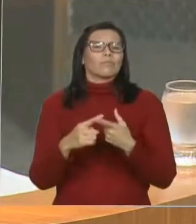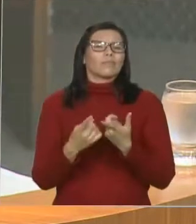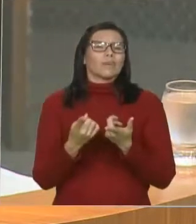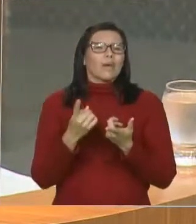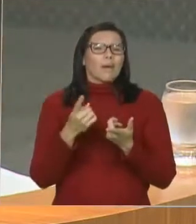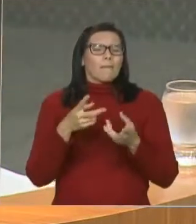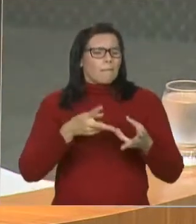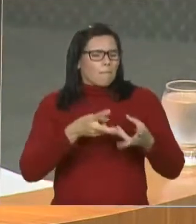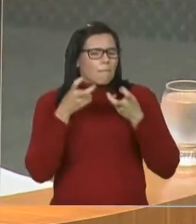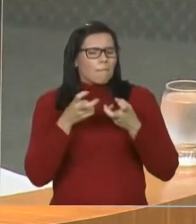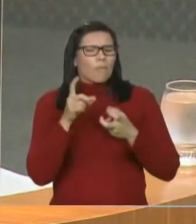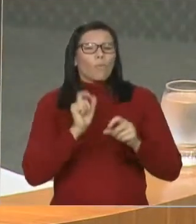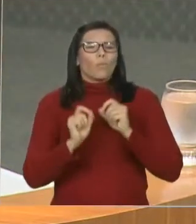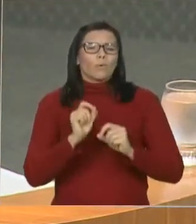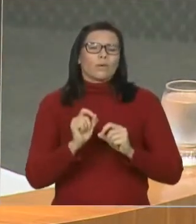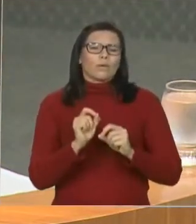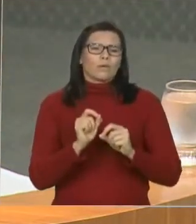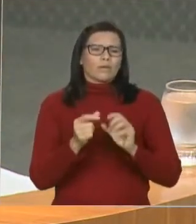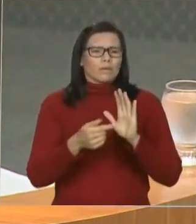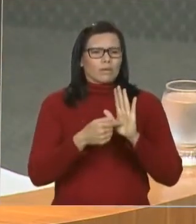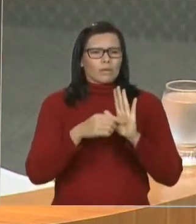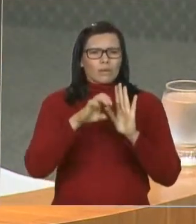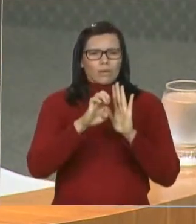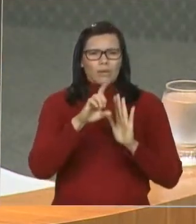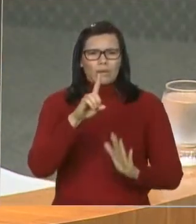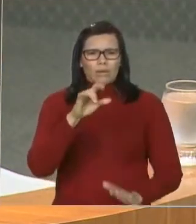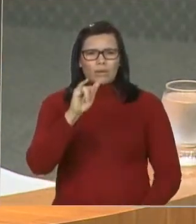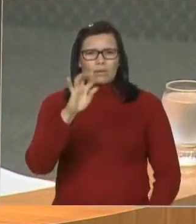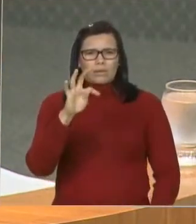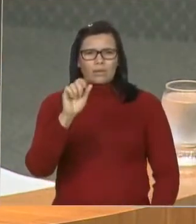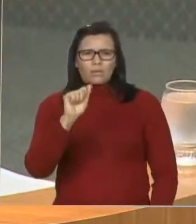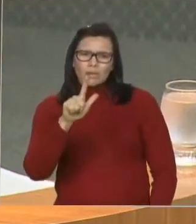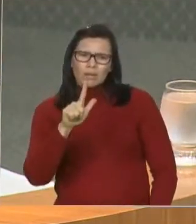O edital que o governador falou que liberaria até o final de setembro,